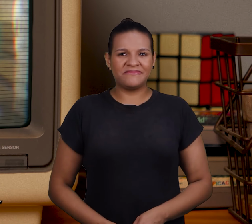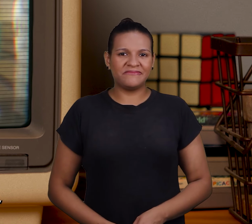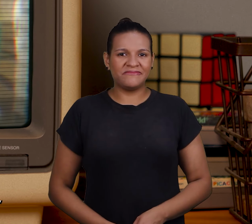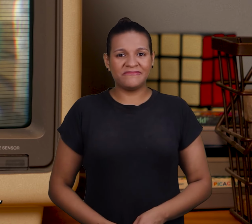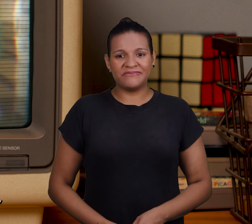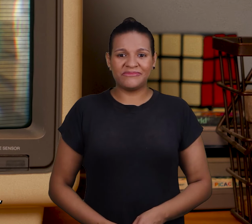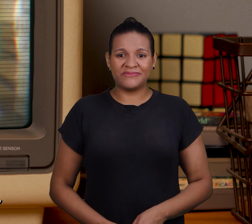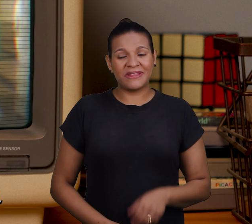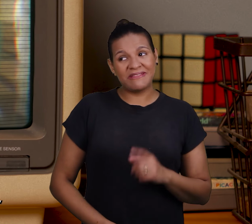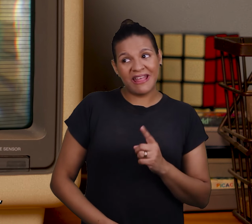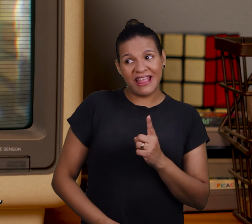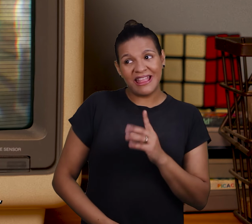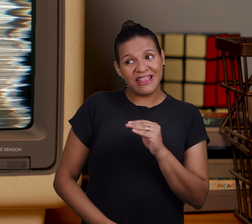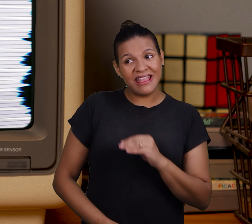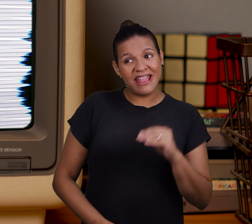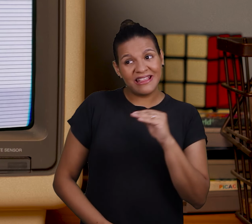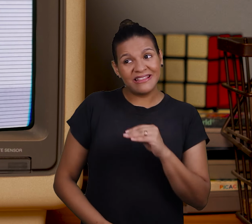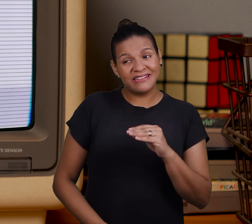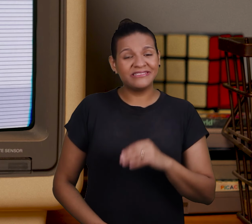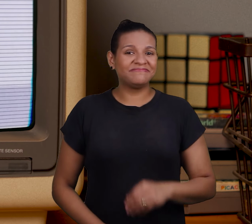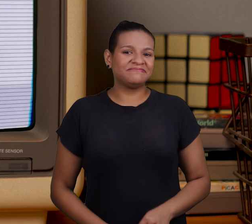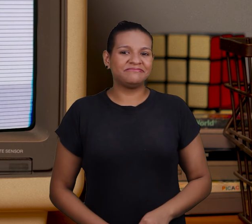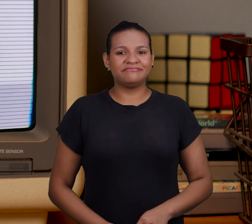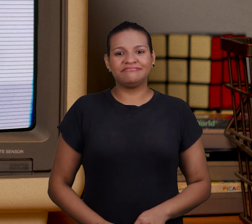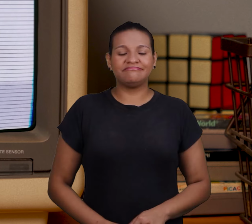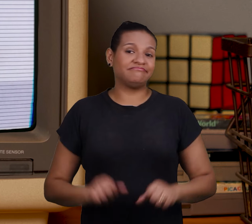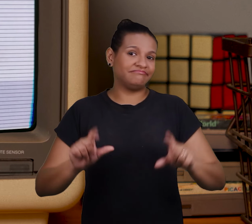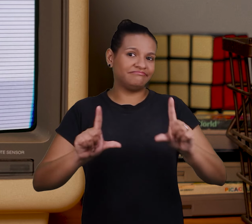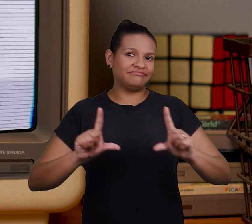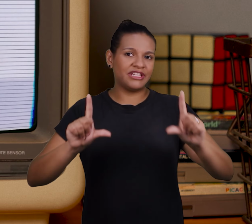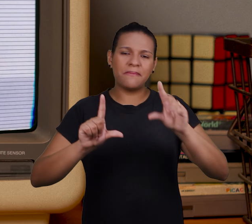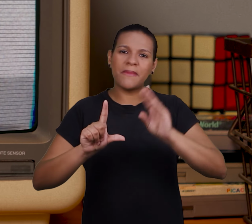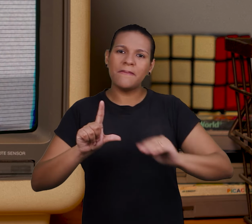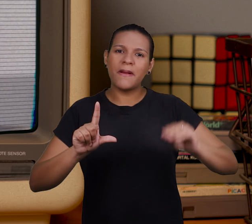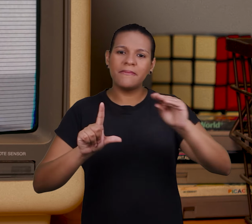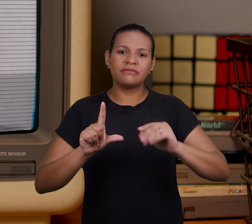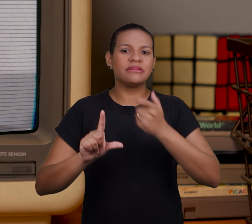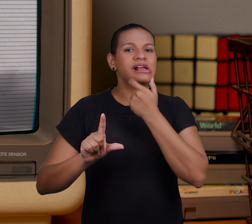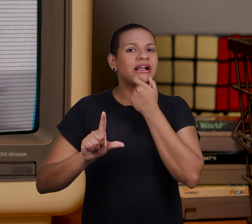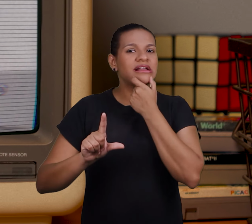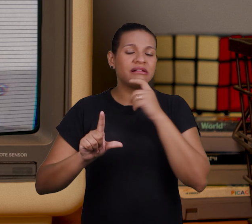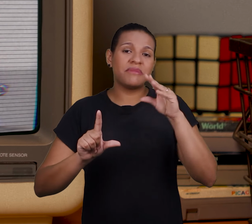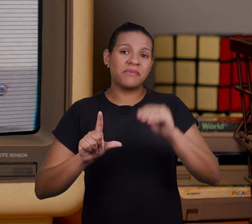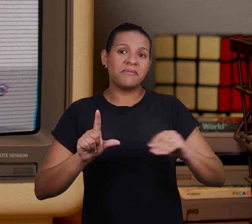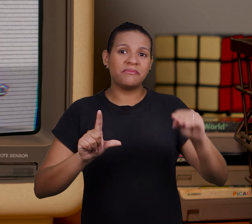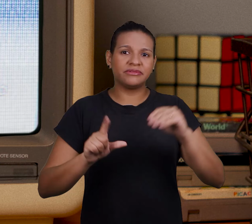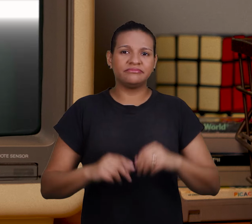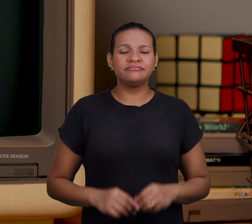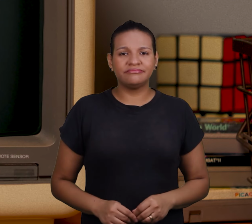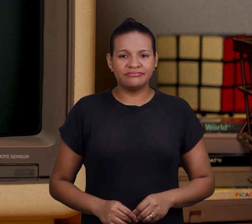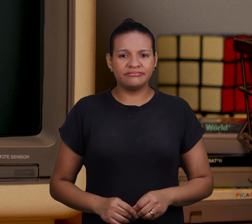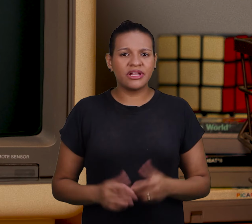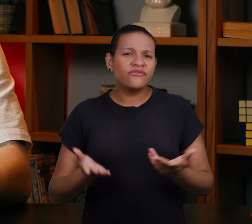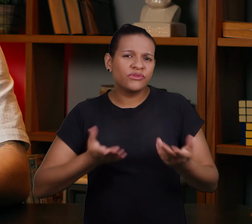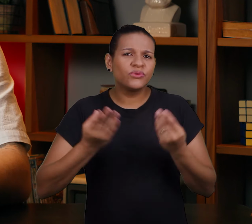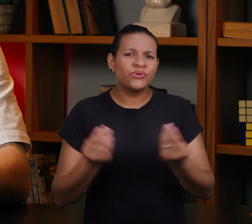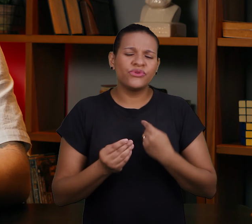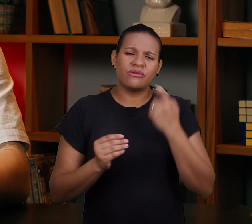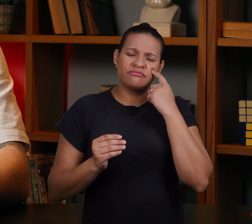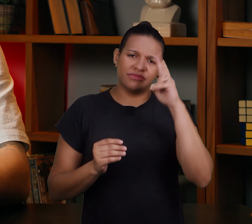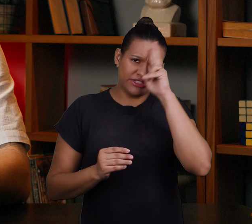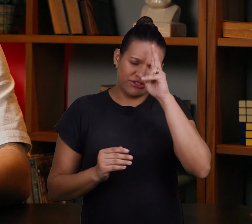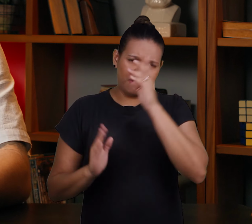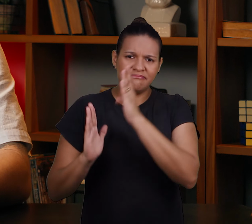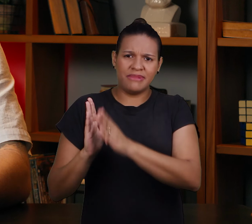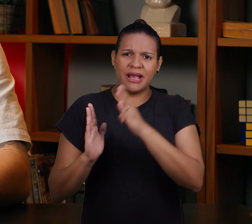You need more practice, Haley. Mac rules the world. Your Mac friend, Brent Rambo. Essa foi uma